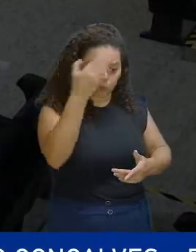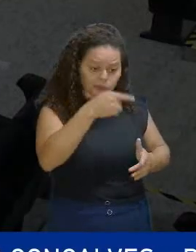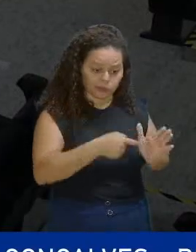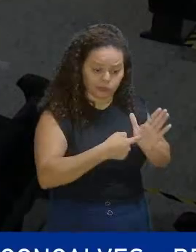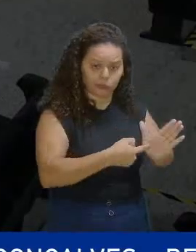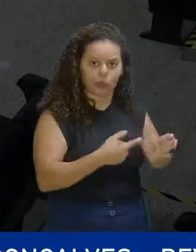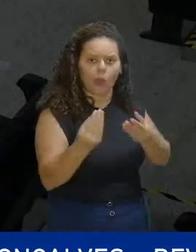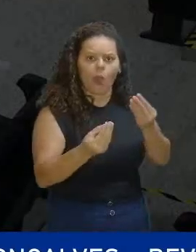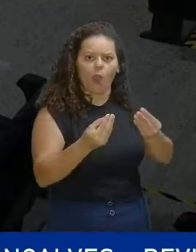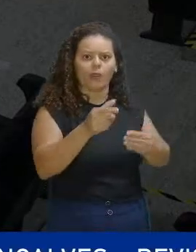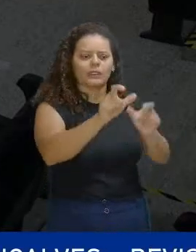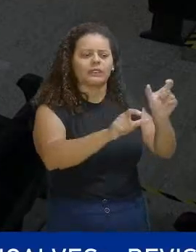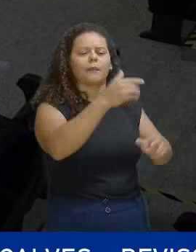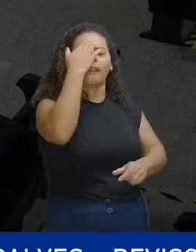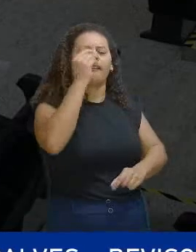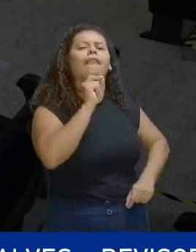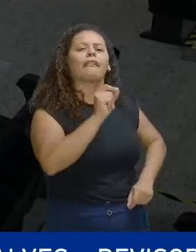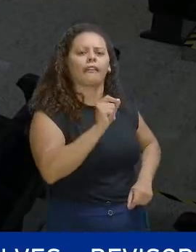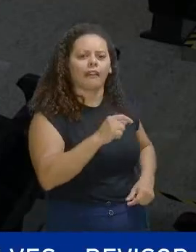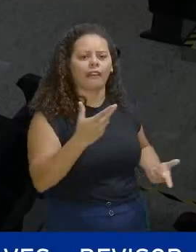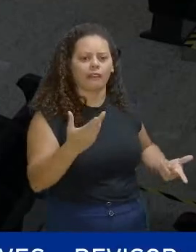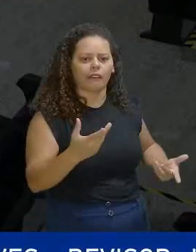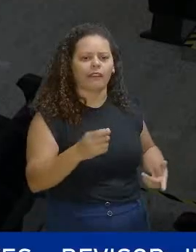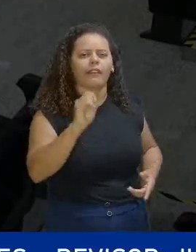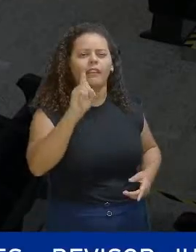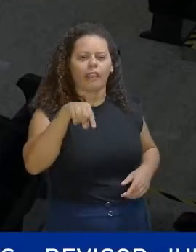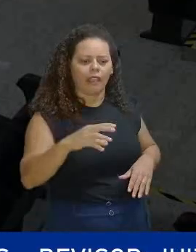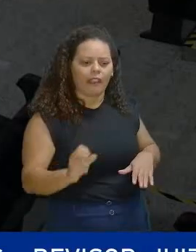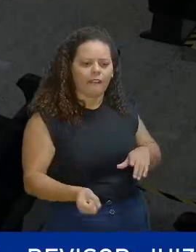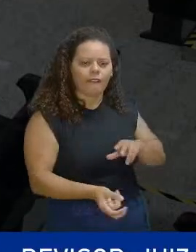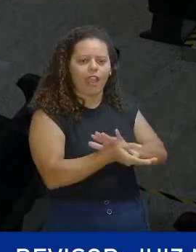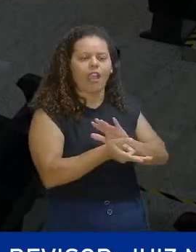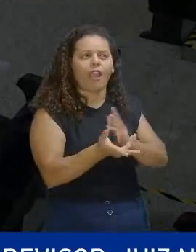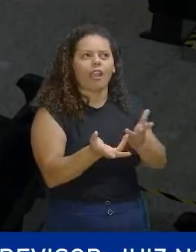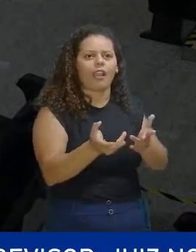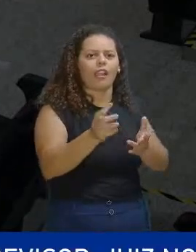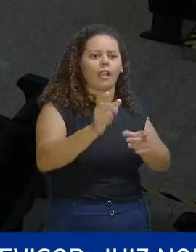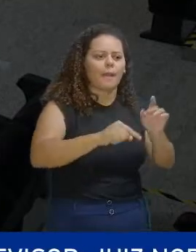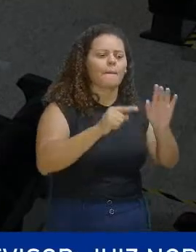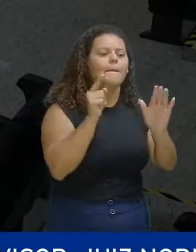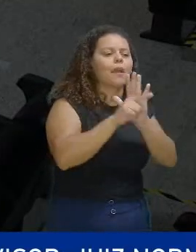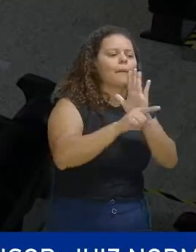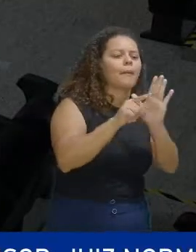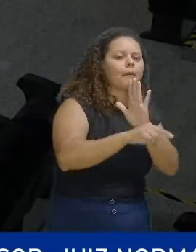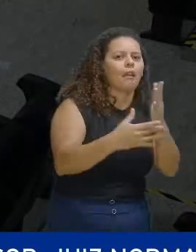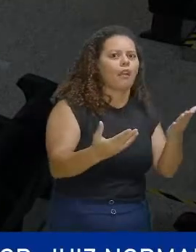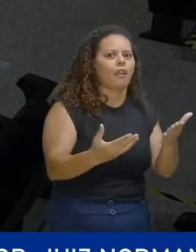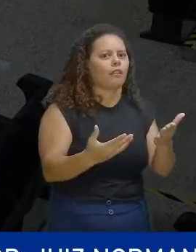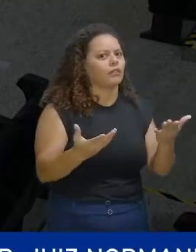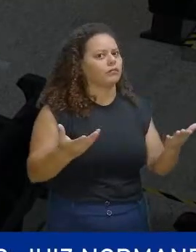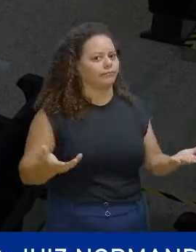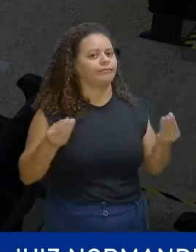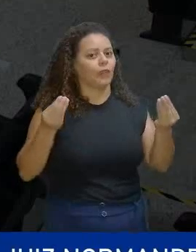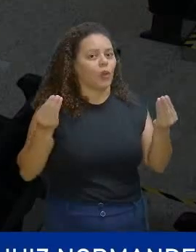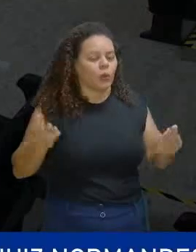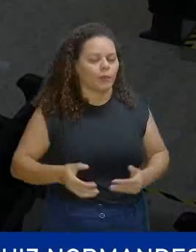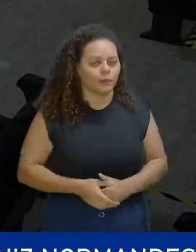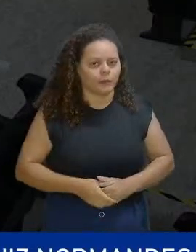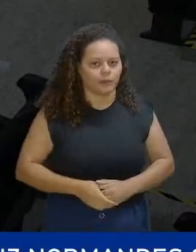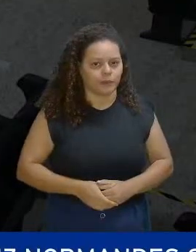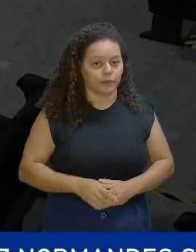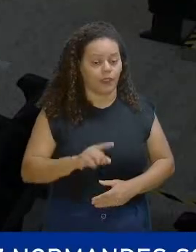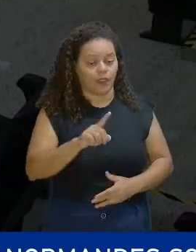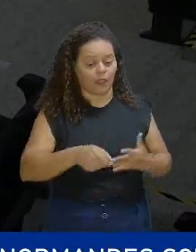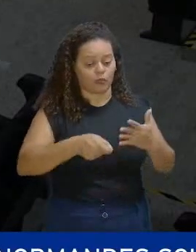as pessoas e serem interrogadas em loco as pessoas que poderiam ser as beneficiárias. Fecho aspas. O